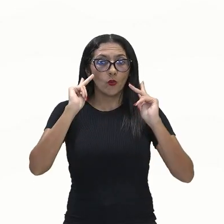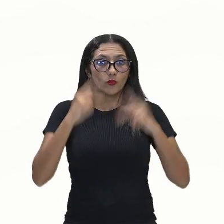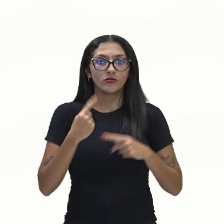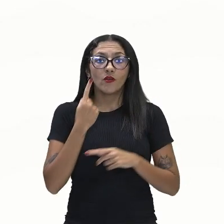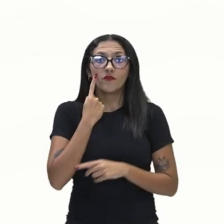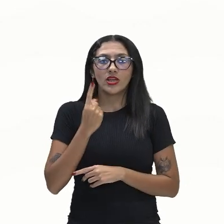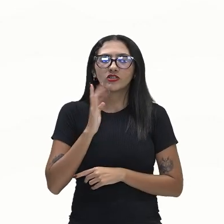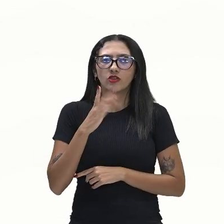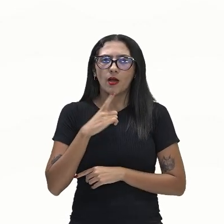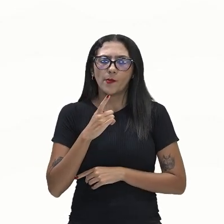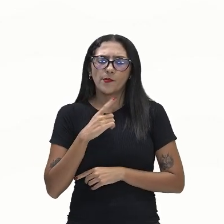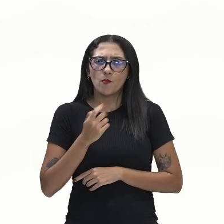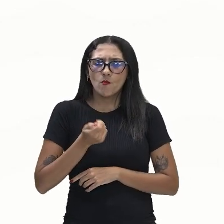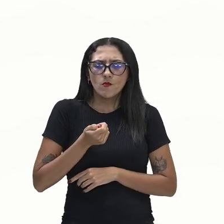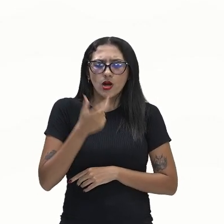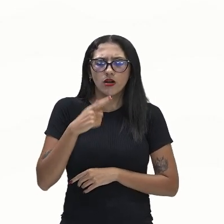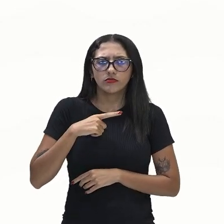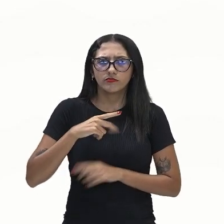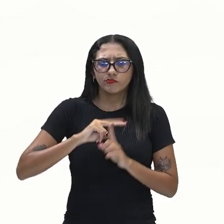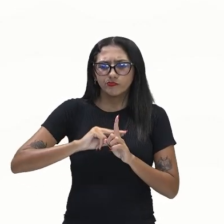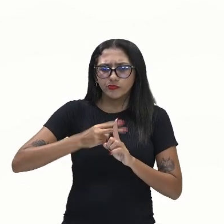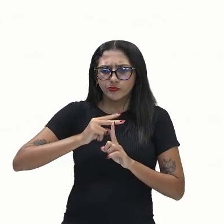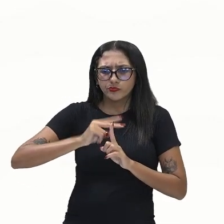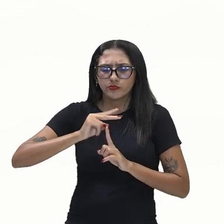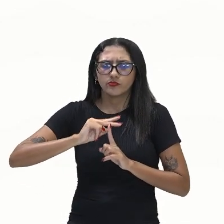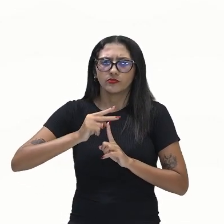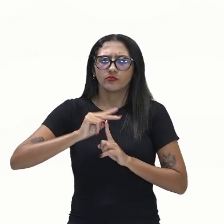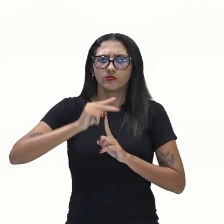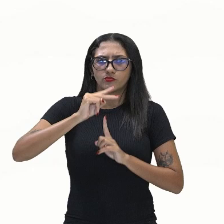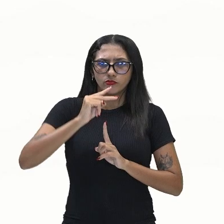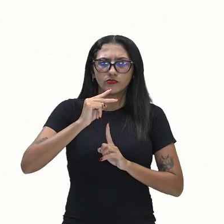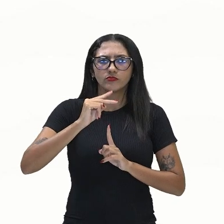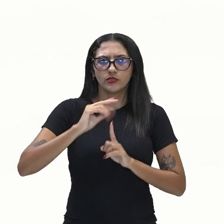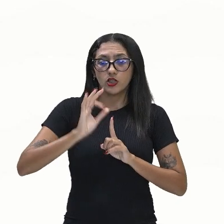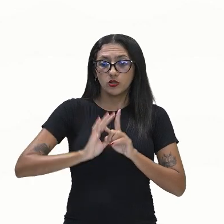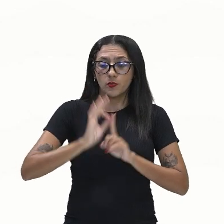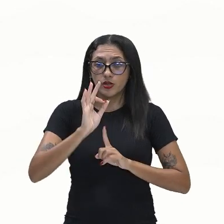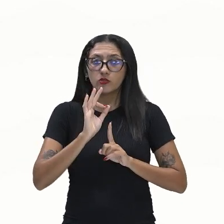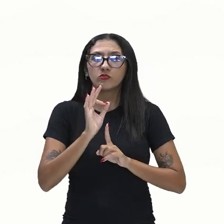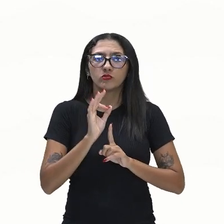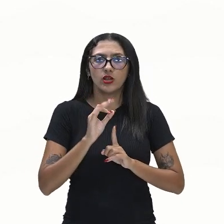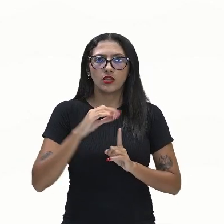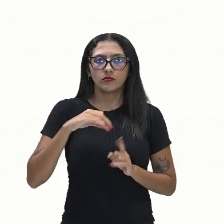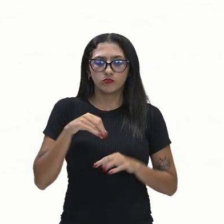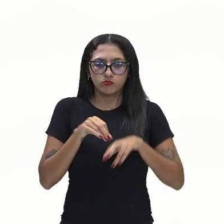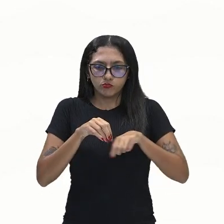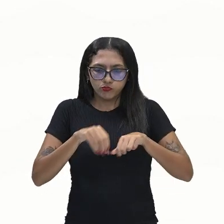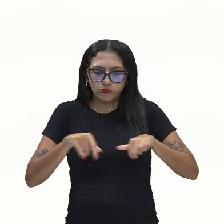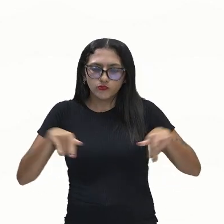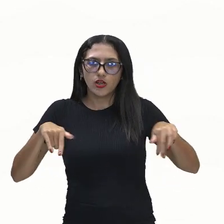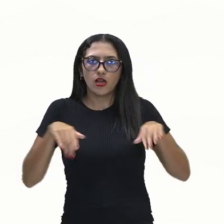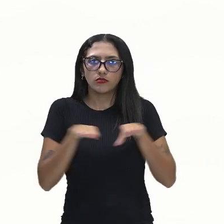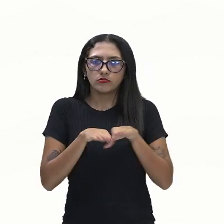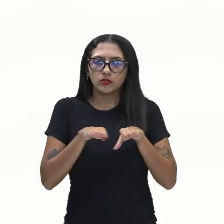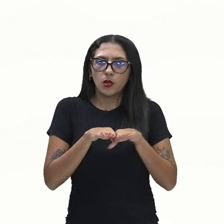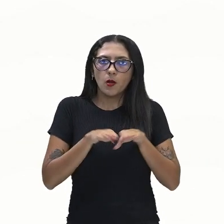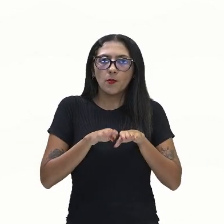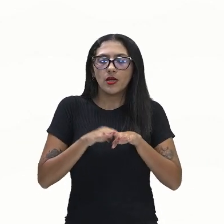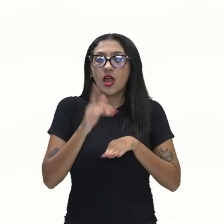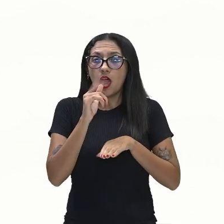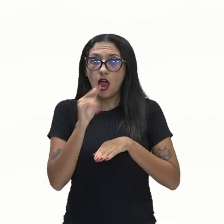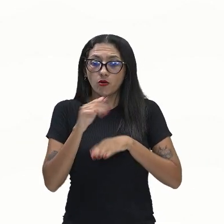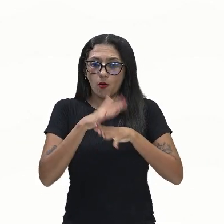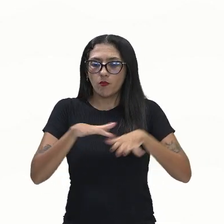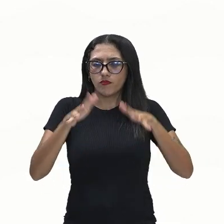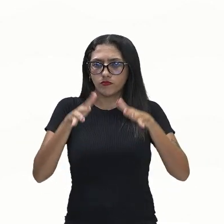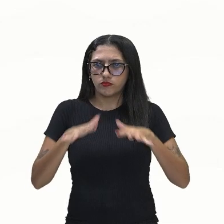ali excedendo essa temperatura média da superfície da Terra e dos oceanos ao longo do tempo. E esse